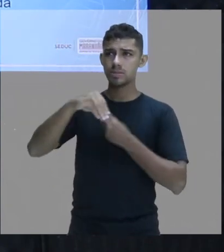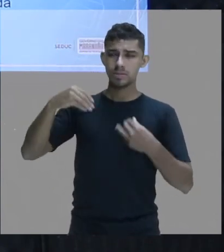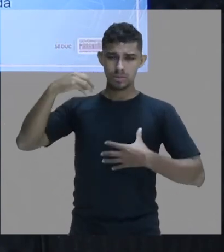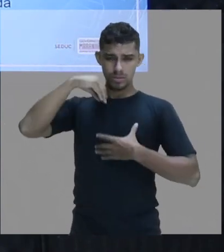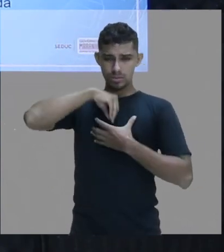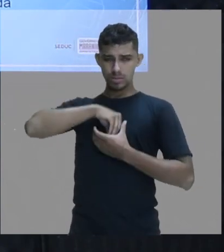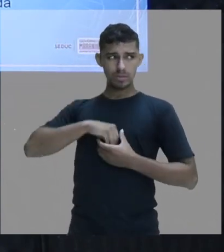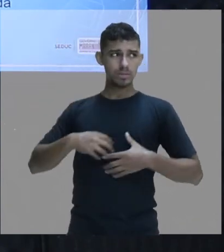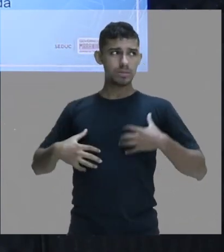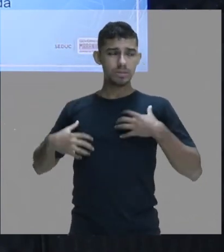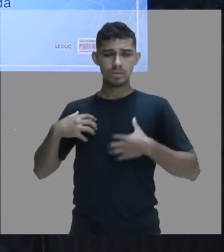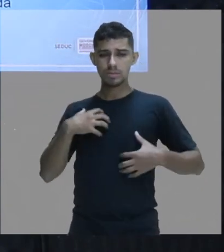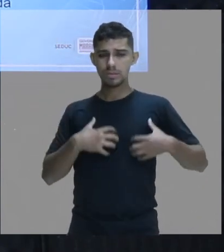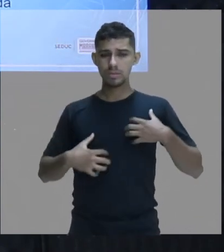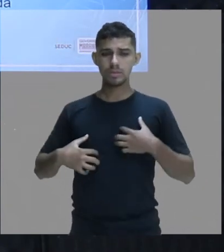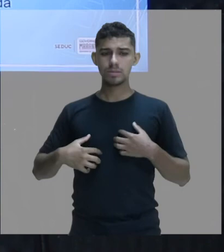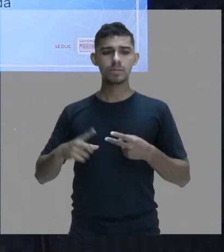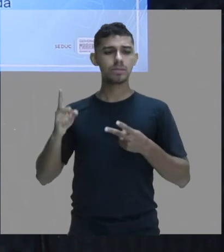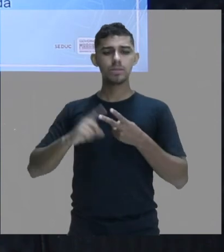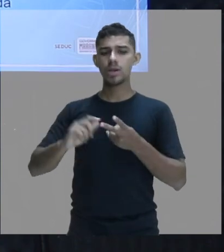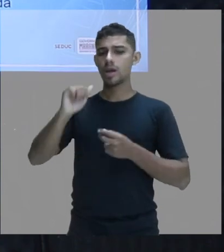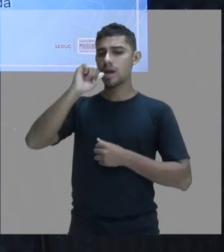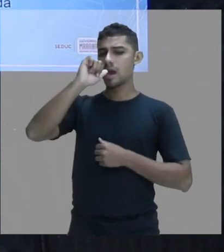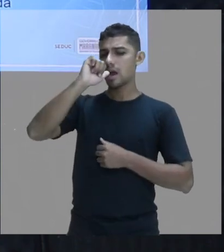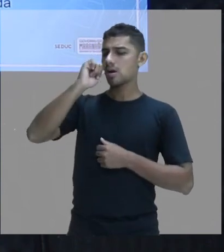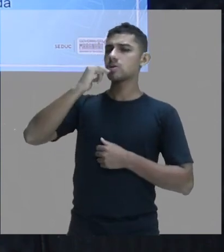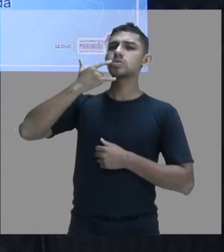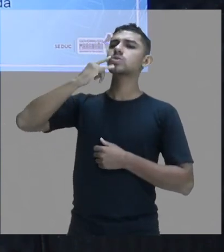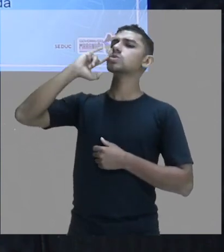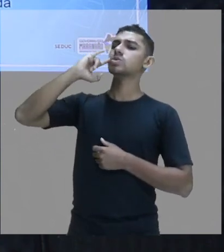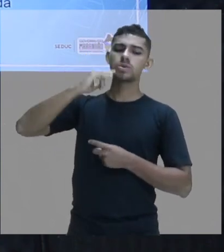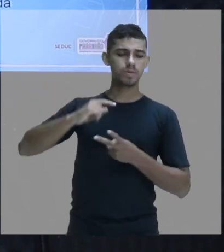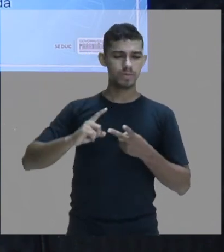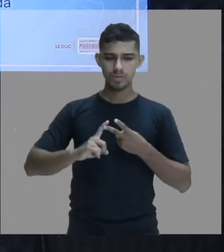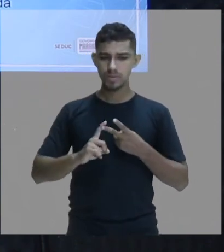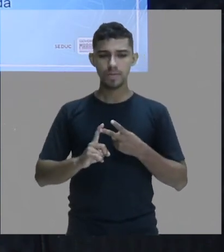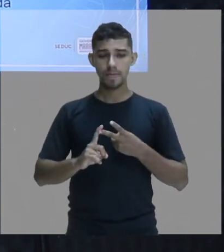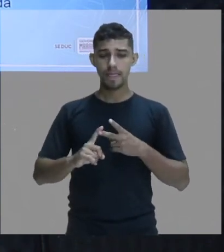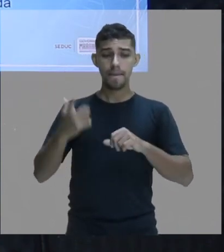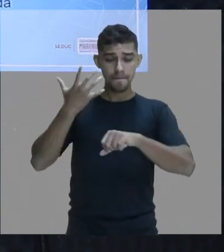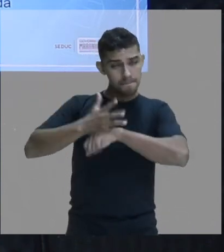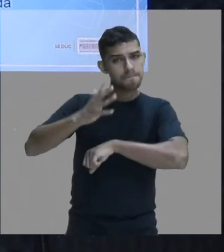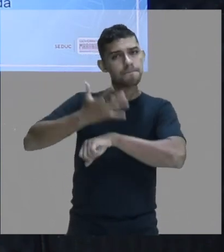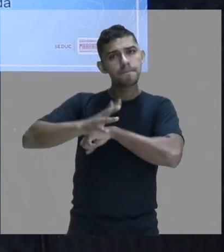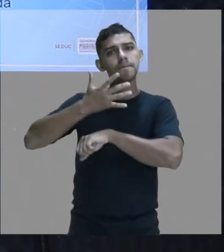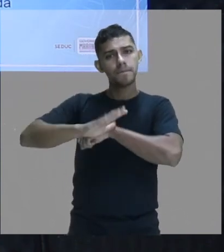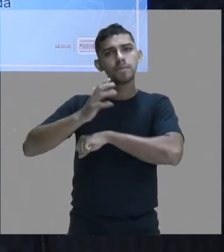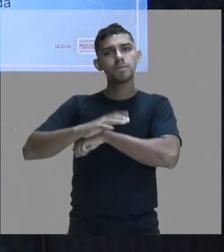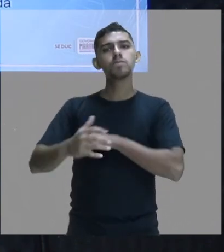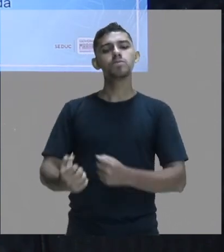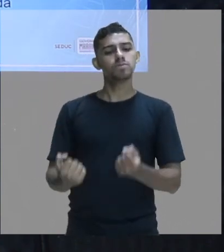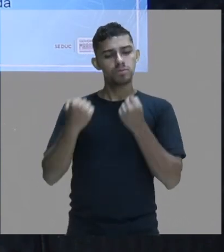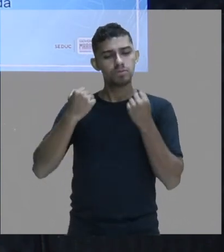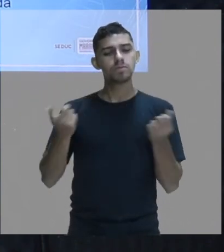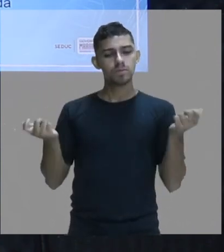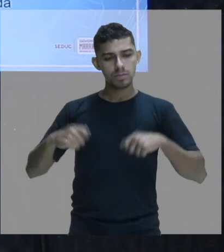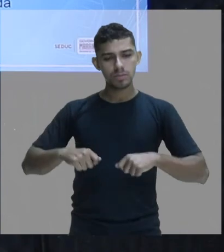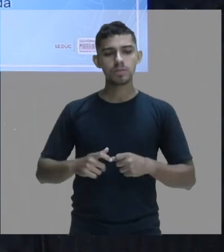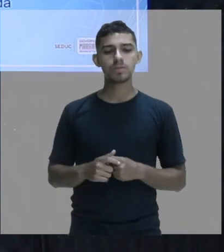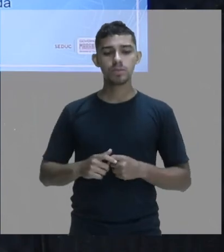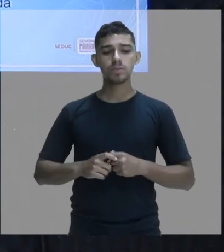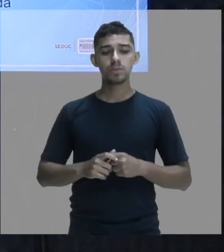nosso organismo, nada bom. Não ingerir bebida alcoólica, prática de exercícios físicos, é importantíssima a prática de exercício